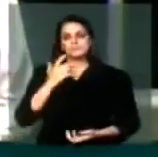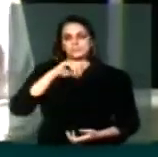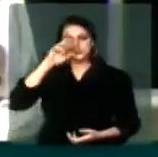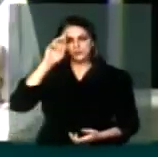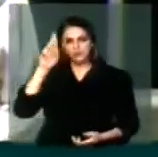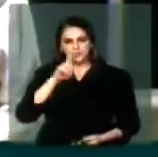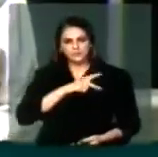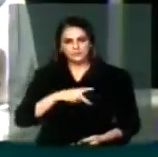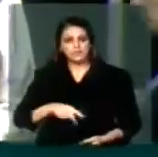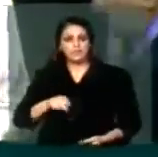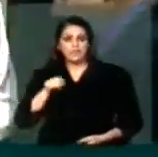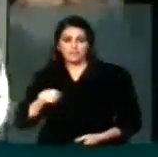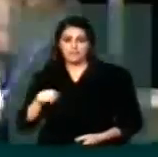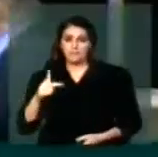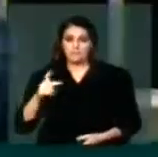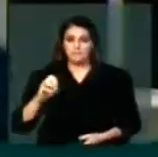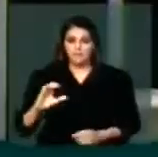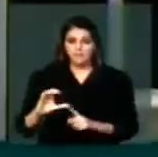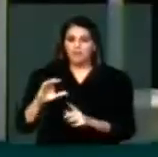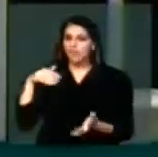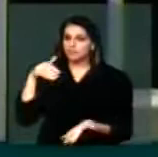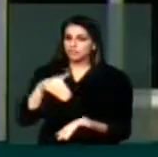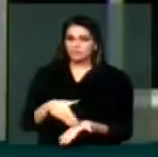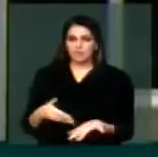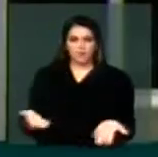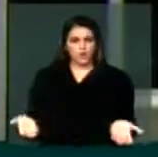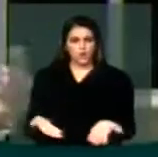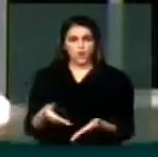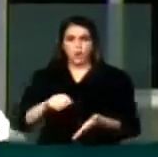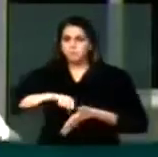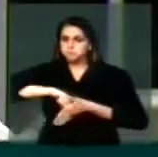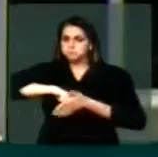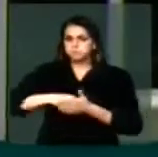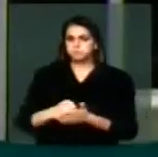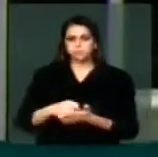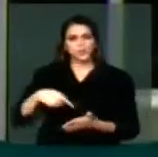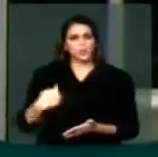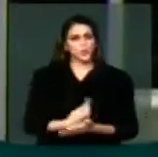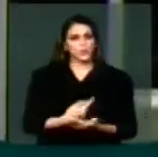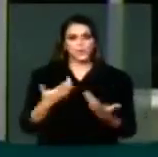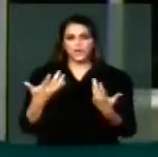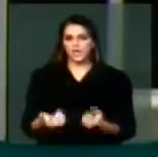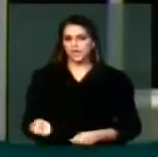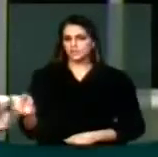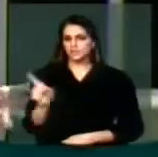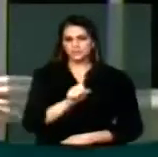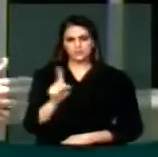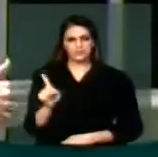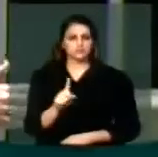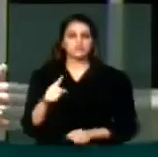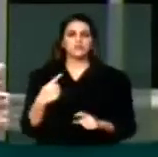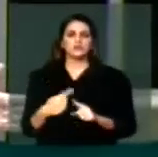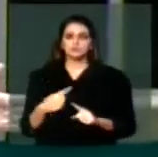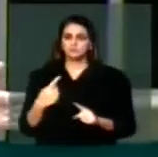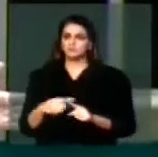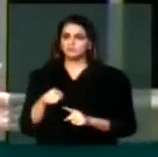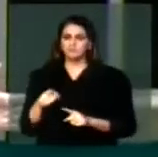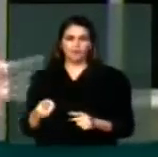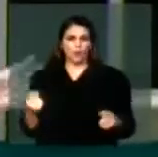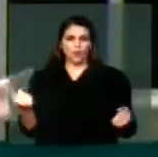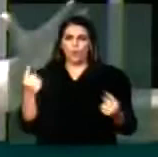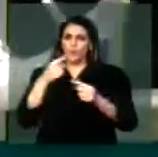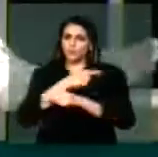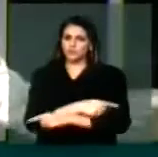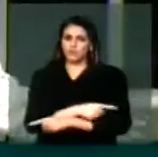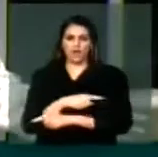presidente, que esta PEC, até esse momento, teve a obstrução do nosso partido e a negação do nosso partido, porque ela vai na